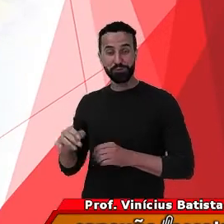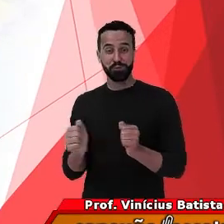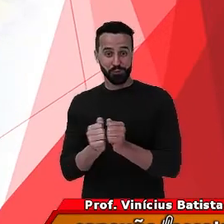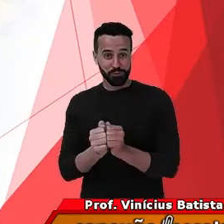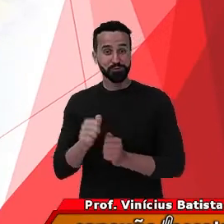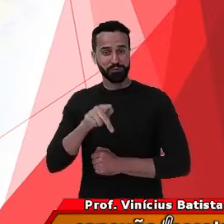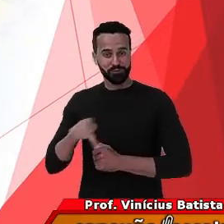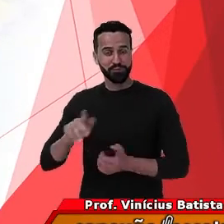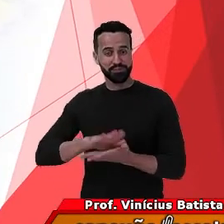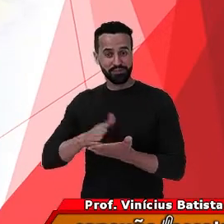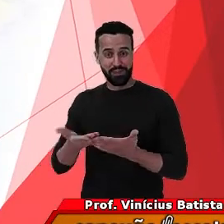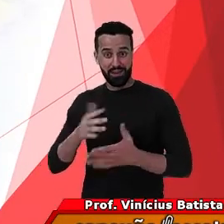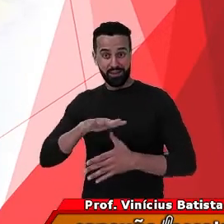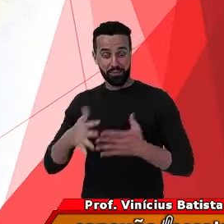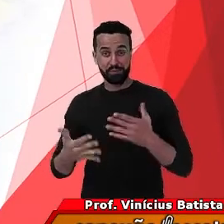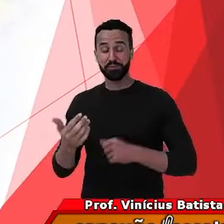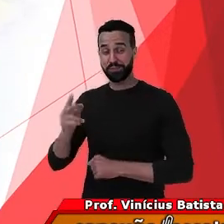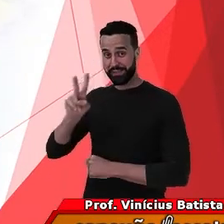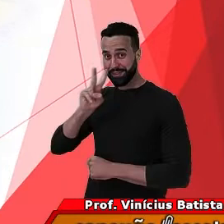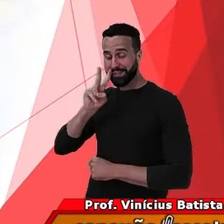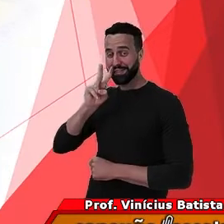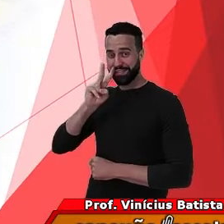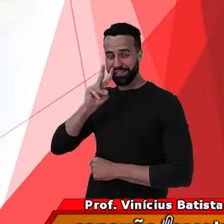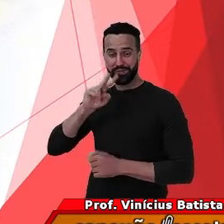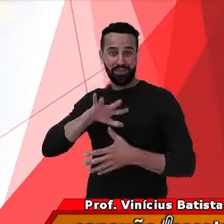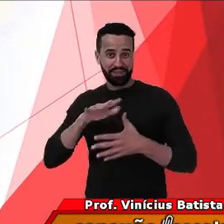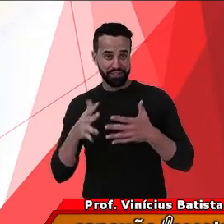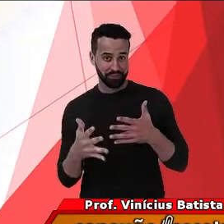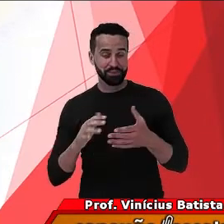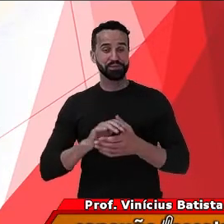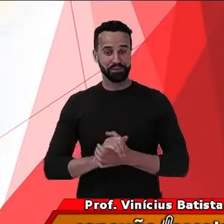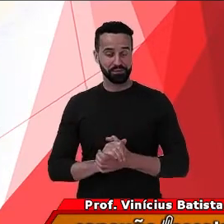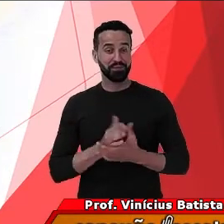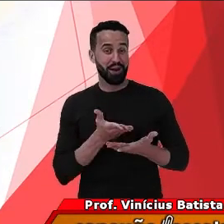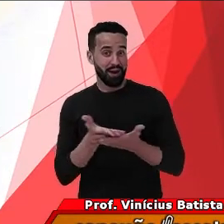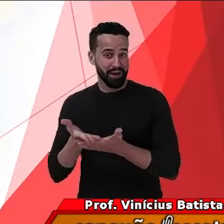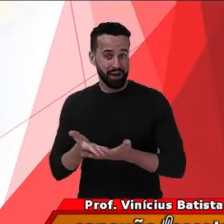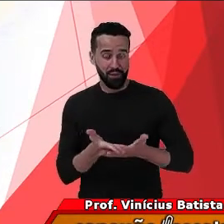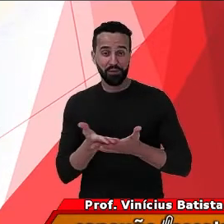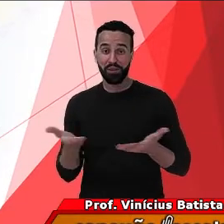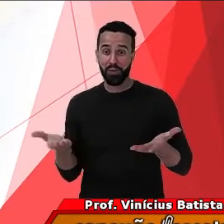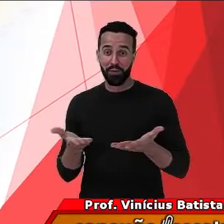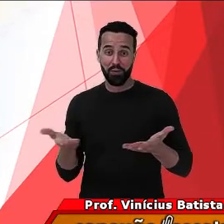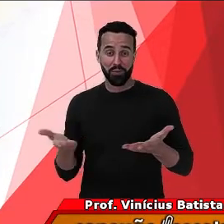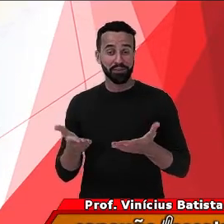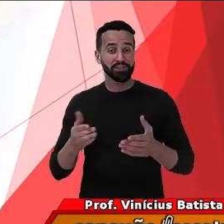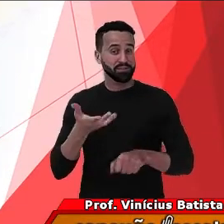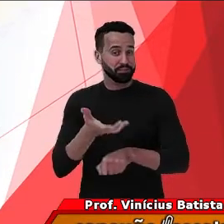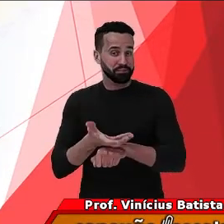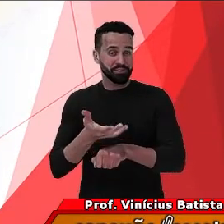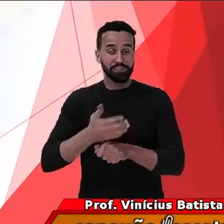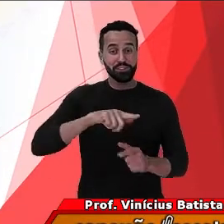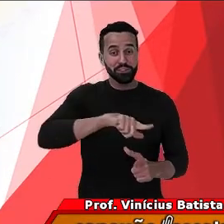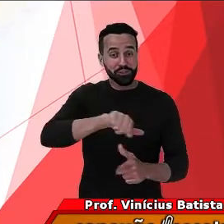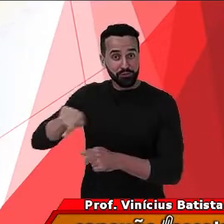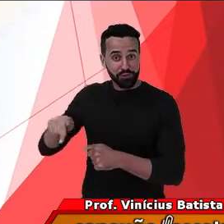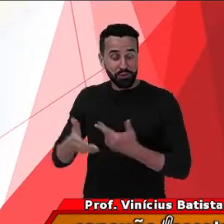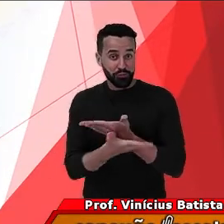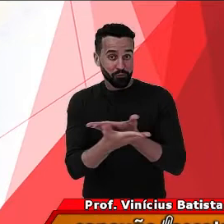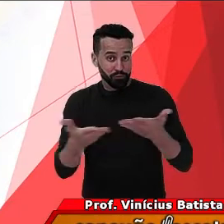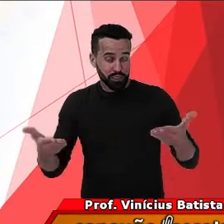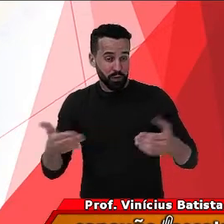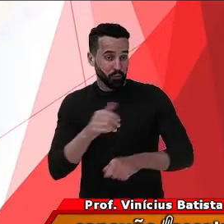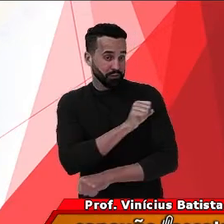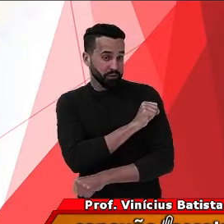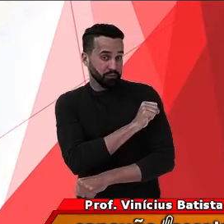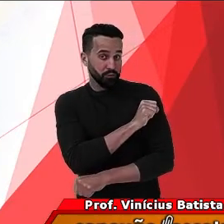professor Vinícius na língua de sinais. A nossa aula de hoje é de geografia, para você, hein? 8º